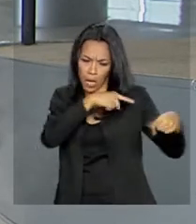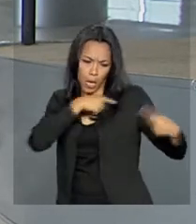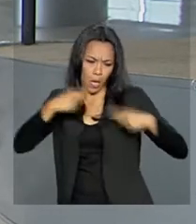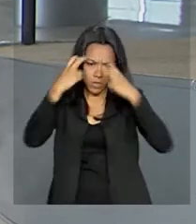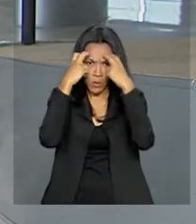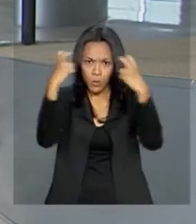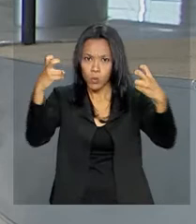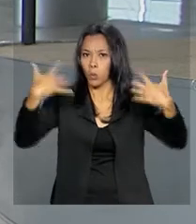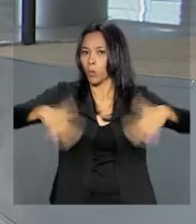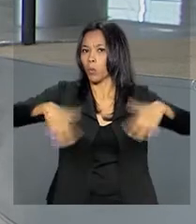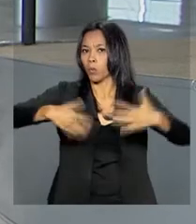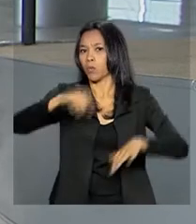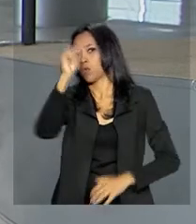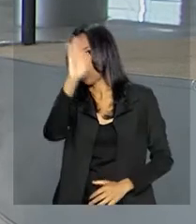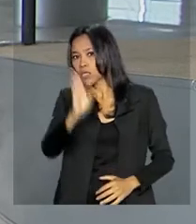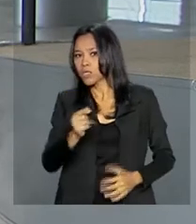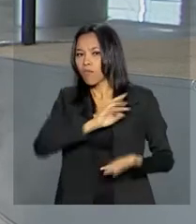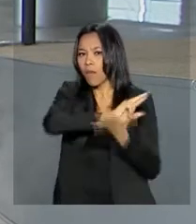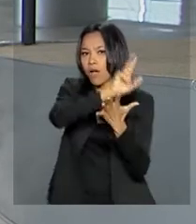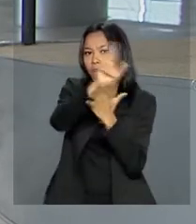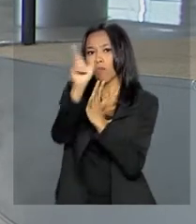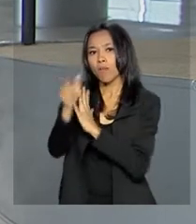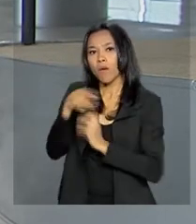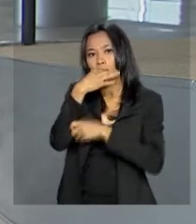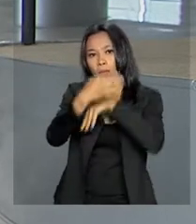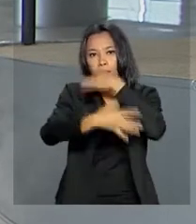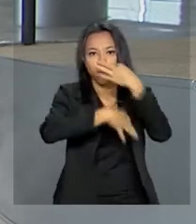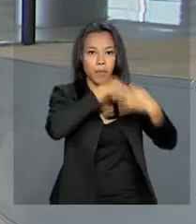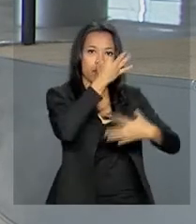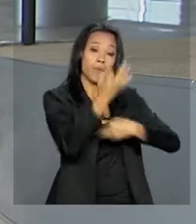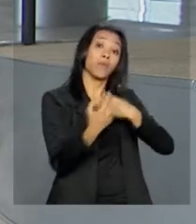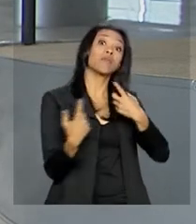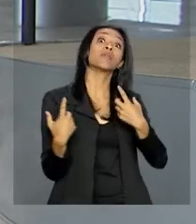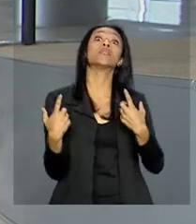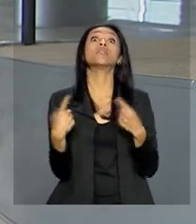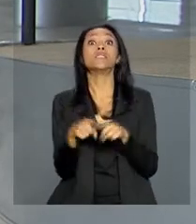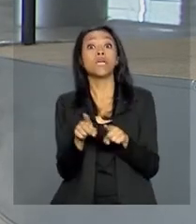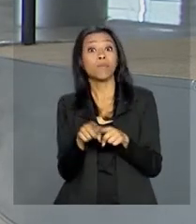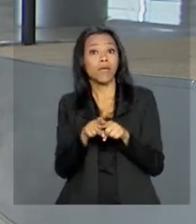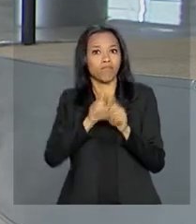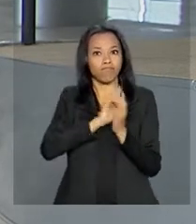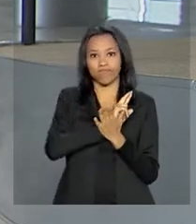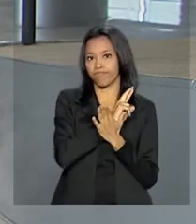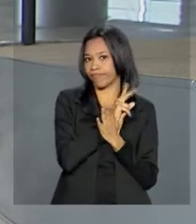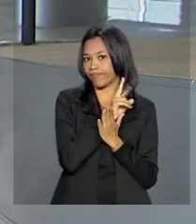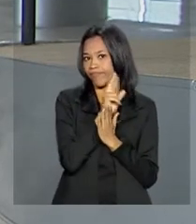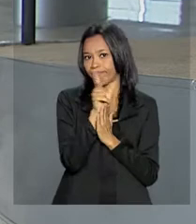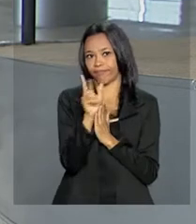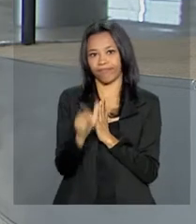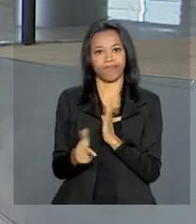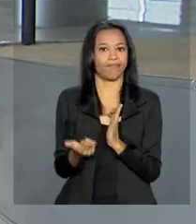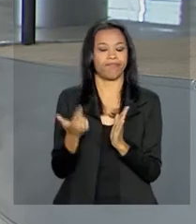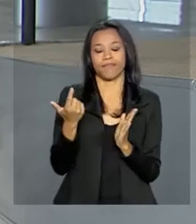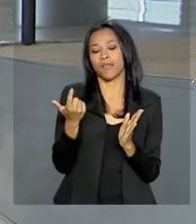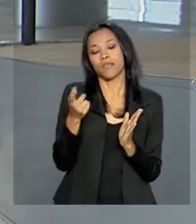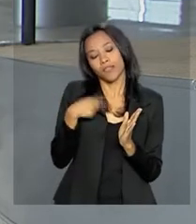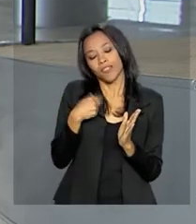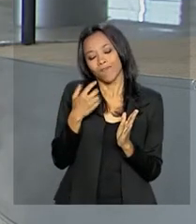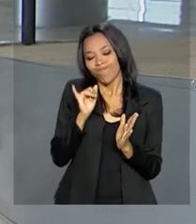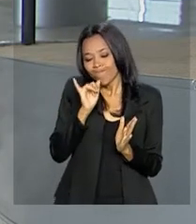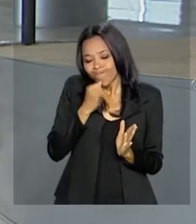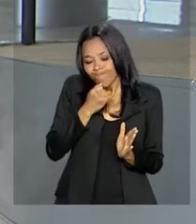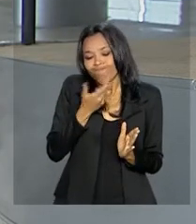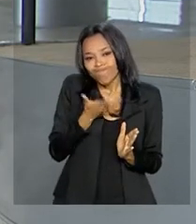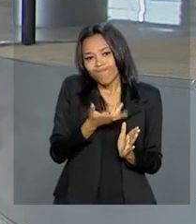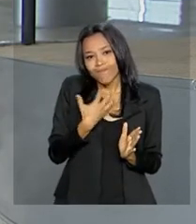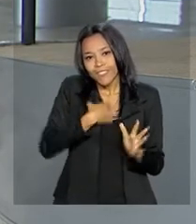do país, com diversidade de opiniões e pluralismo. E concluiu desejando sinceros sentimentos